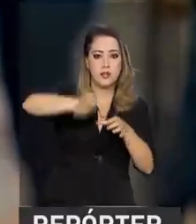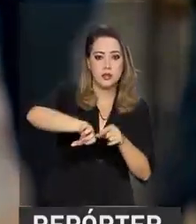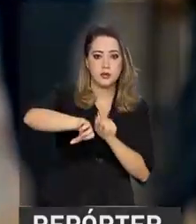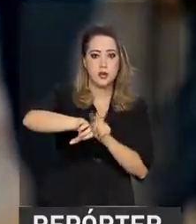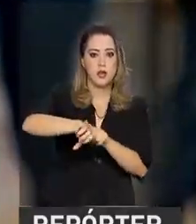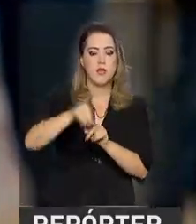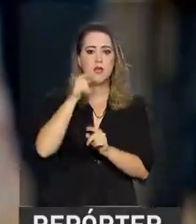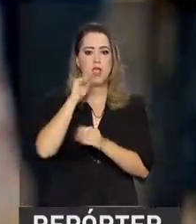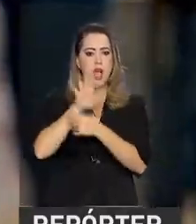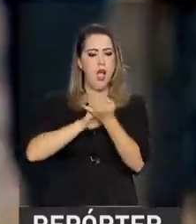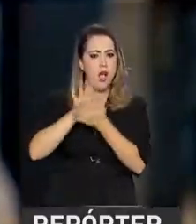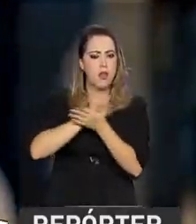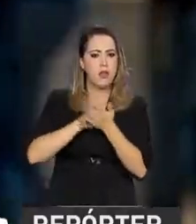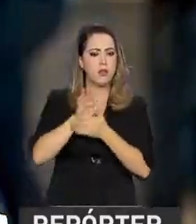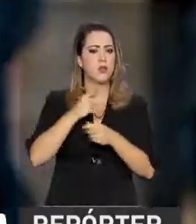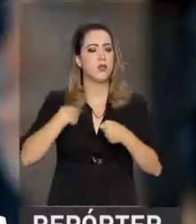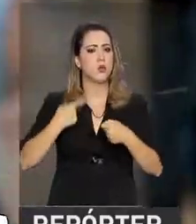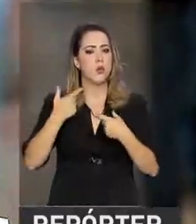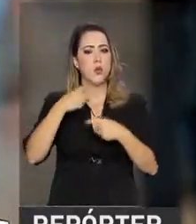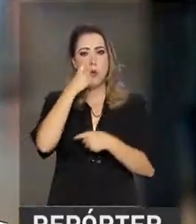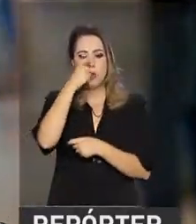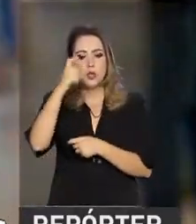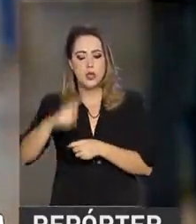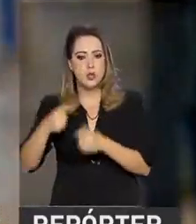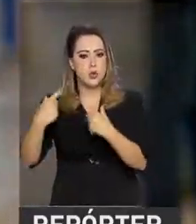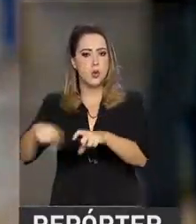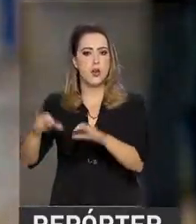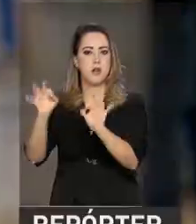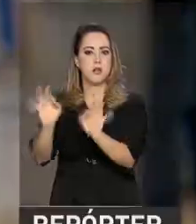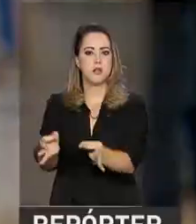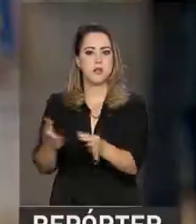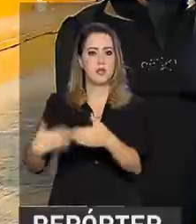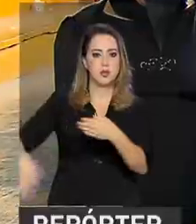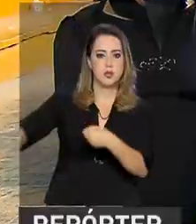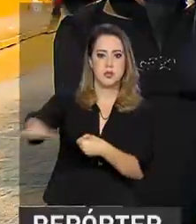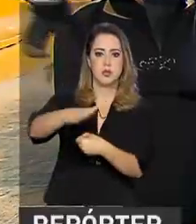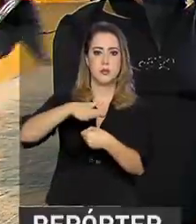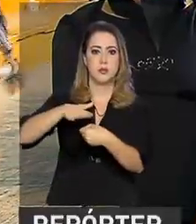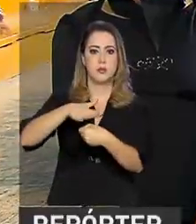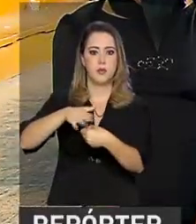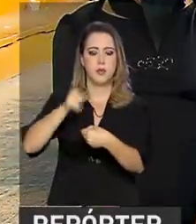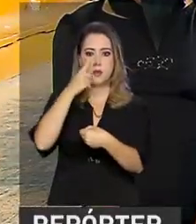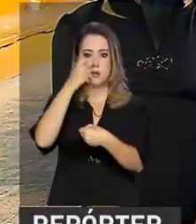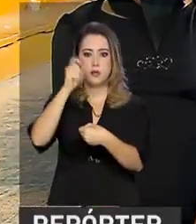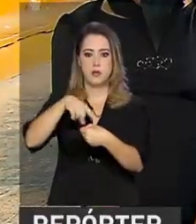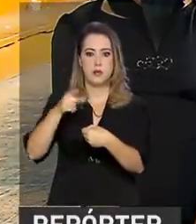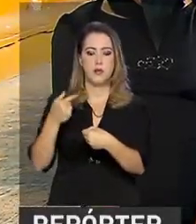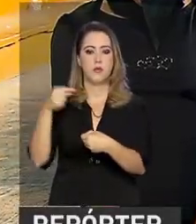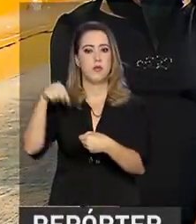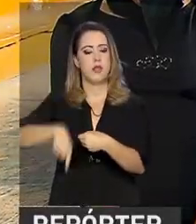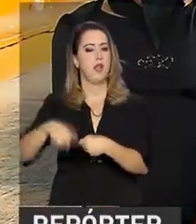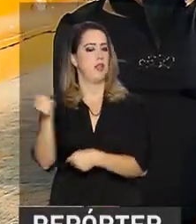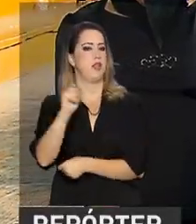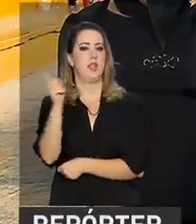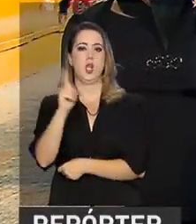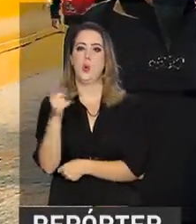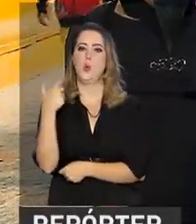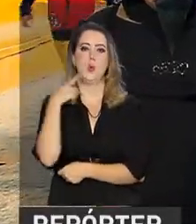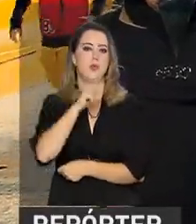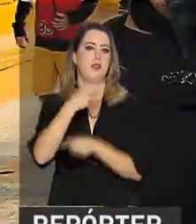baixo, tampa as latinhas, põe o lixo no lixo, tampa as lixeiras. Aqui não, aqui ele não tem